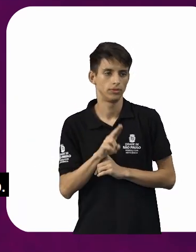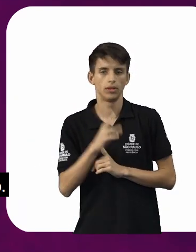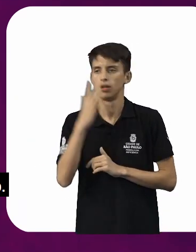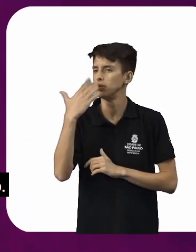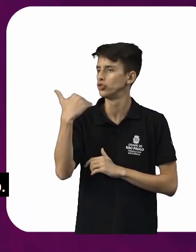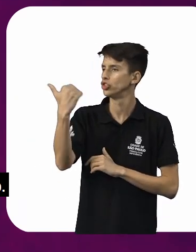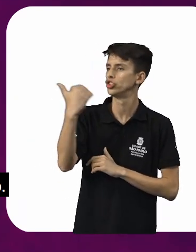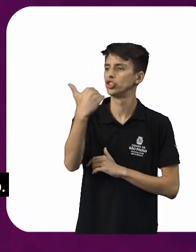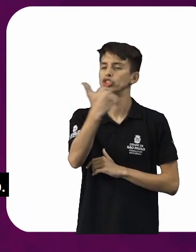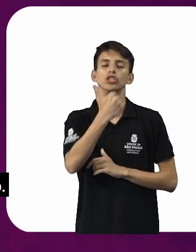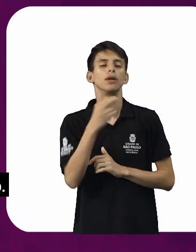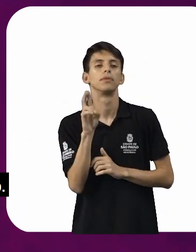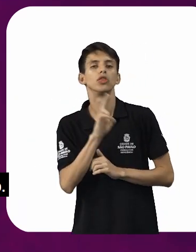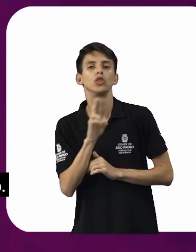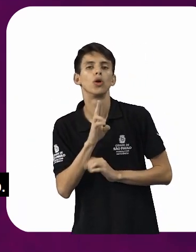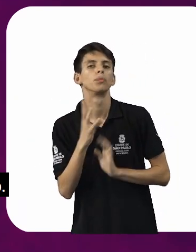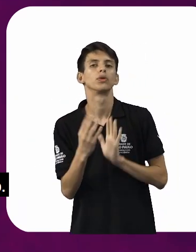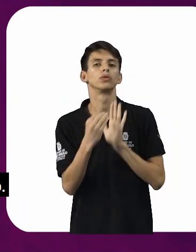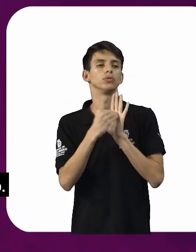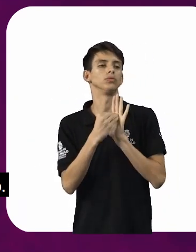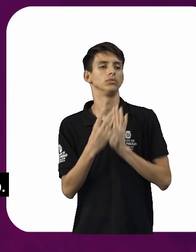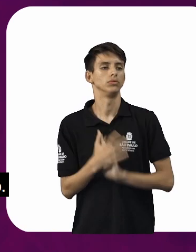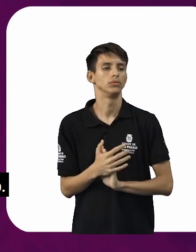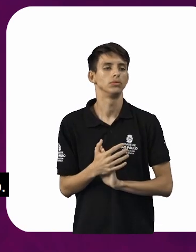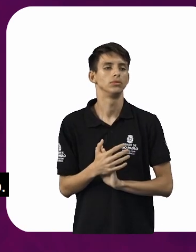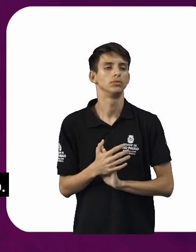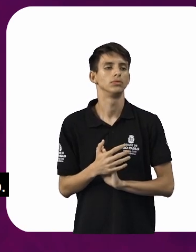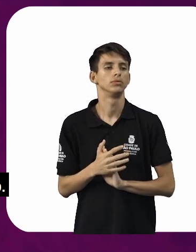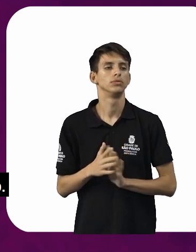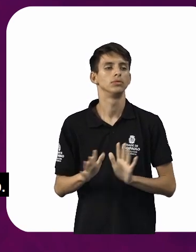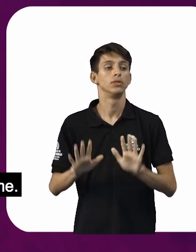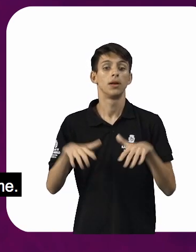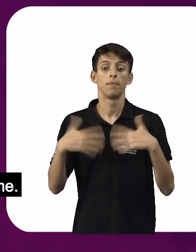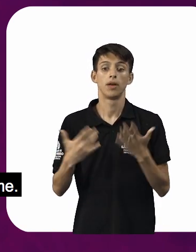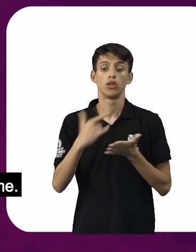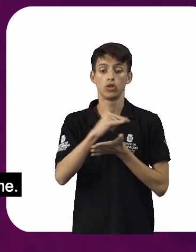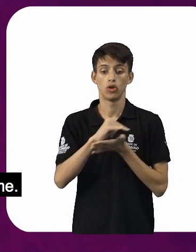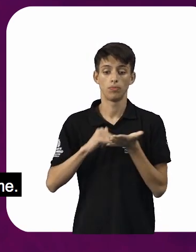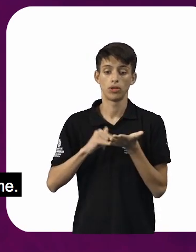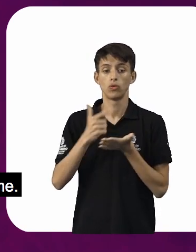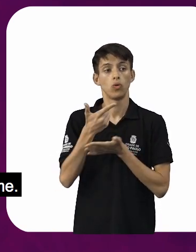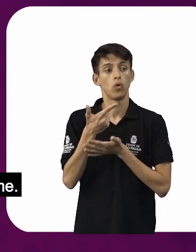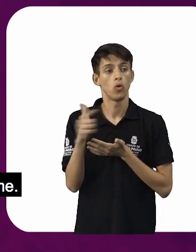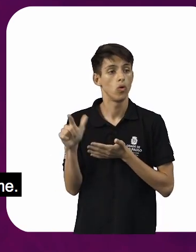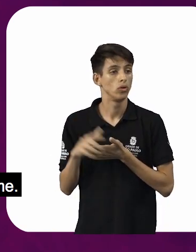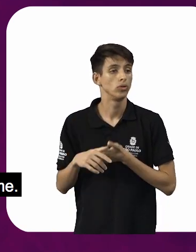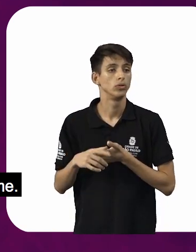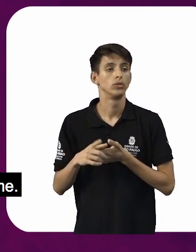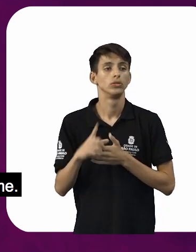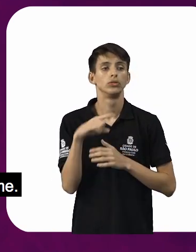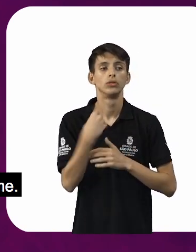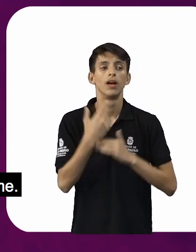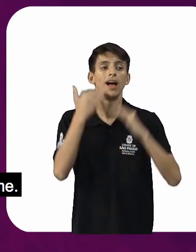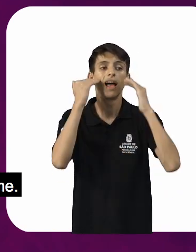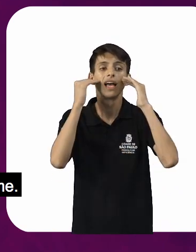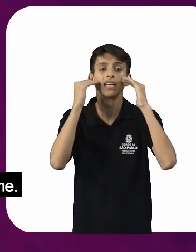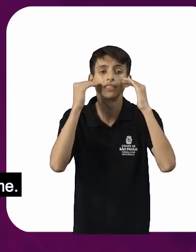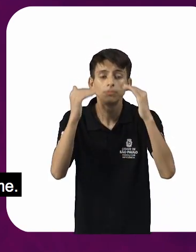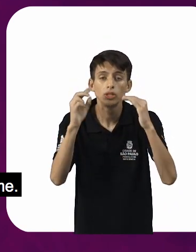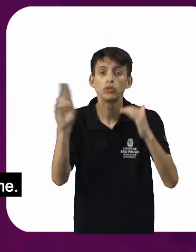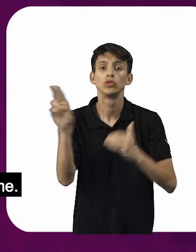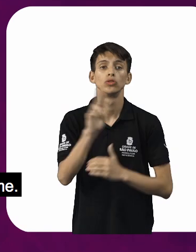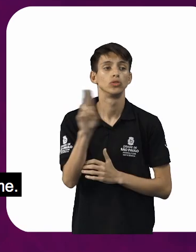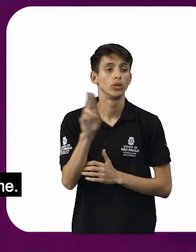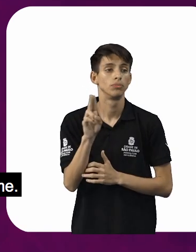socialmente conhecida, conhecido, conhecide, mas não é o seu nome no documento. A gente respeita nome de parlamentar toda hora.